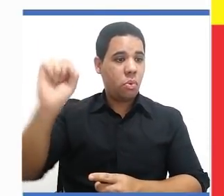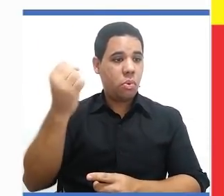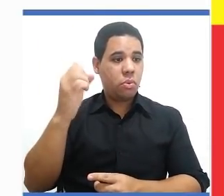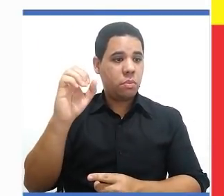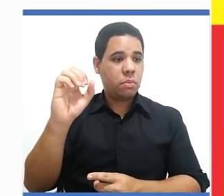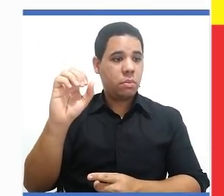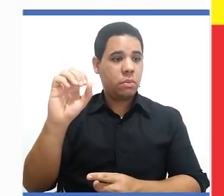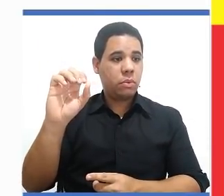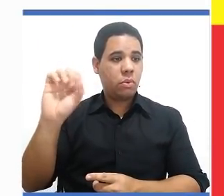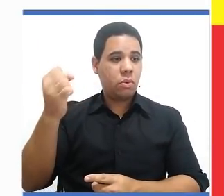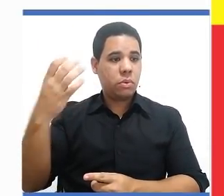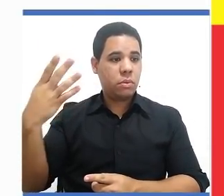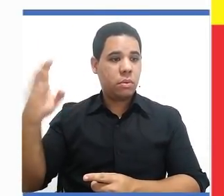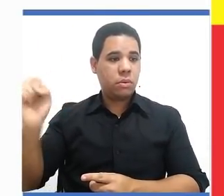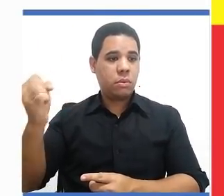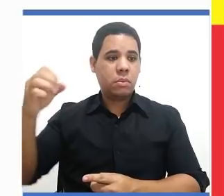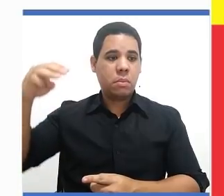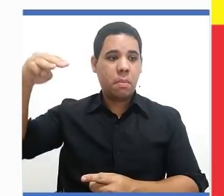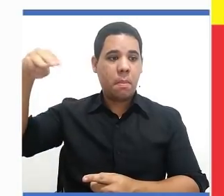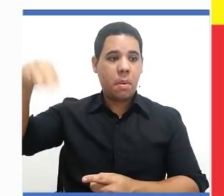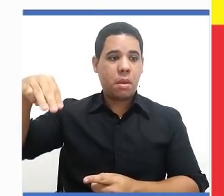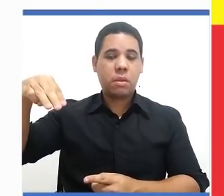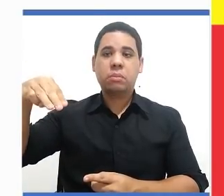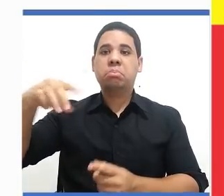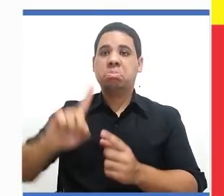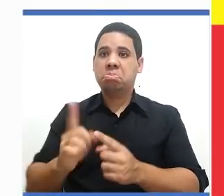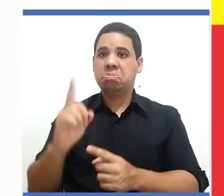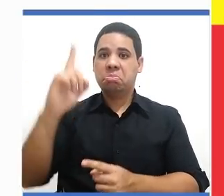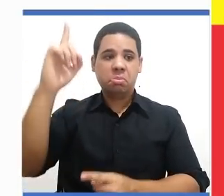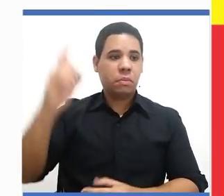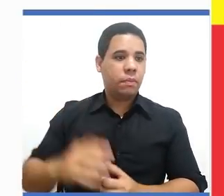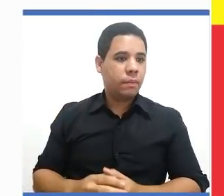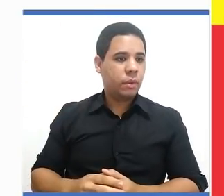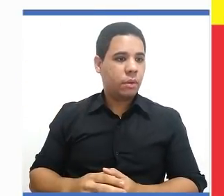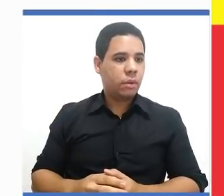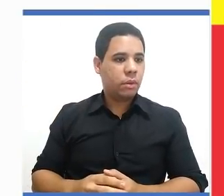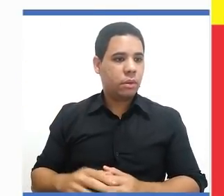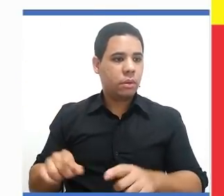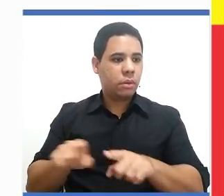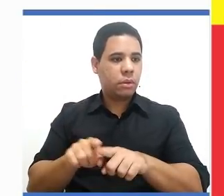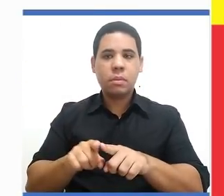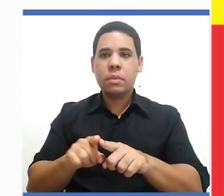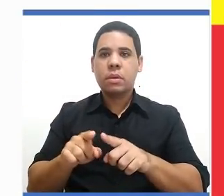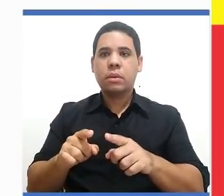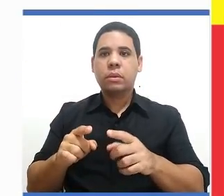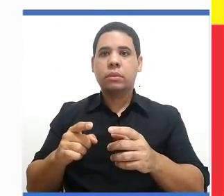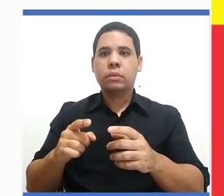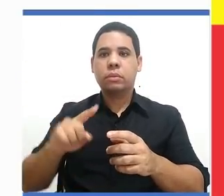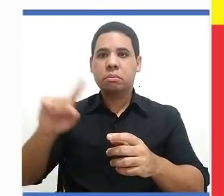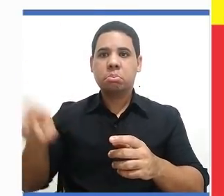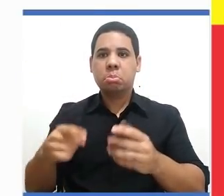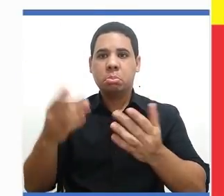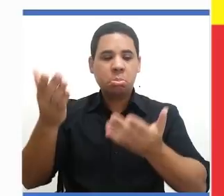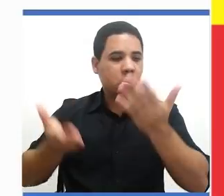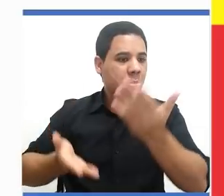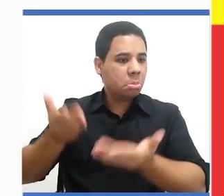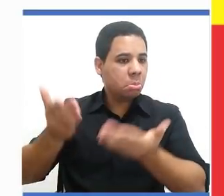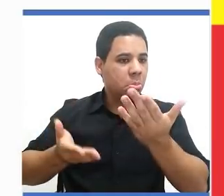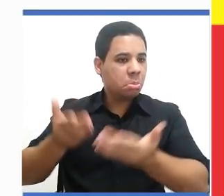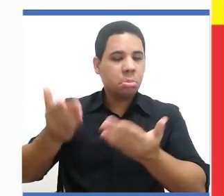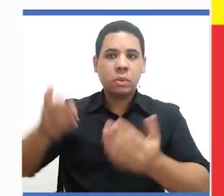8.848 metros de altura. Também nós encontramos a temperatura. Nós encontramos também a tonelada, milhões de toneladas